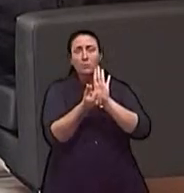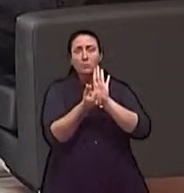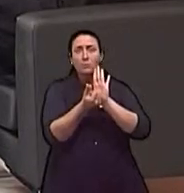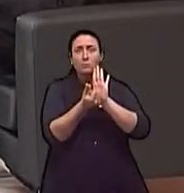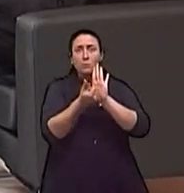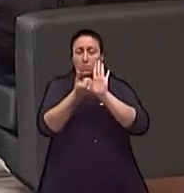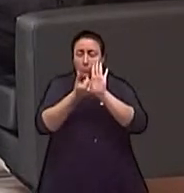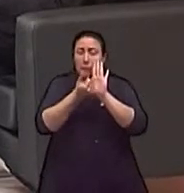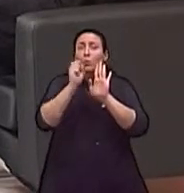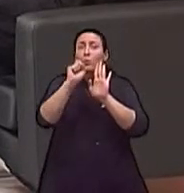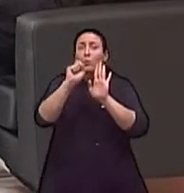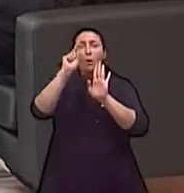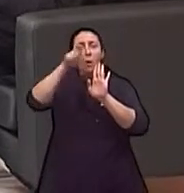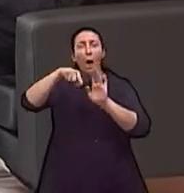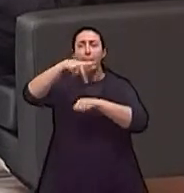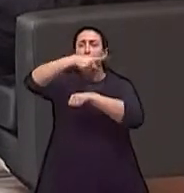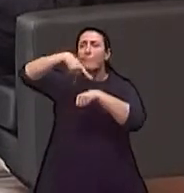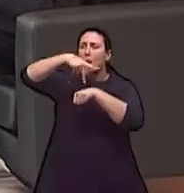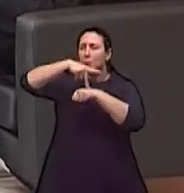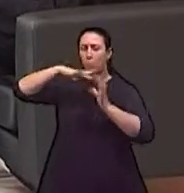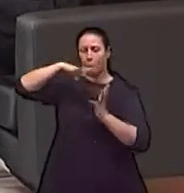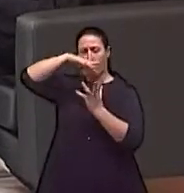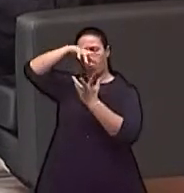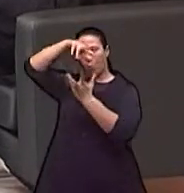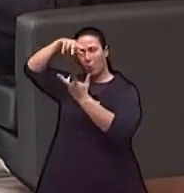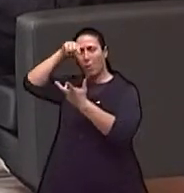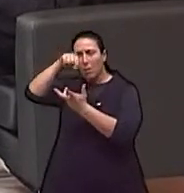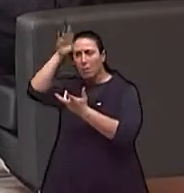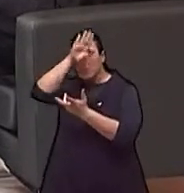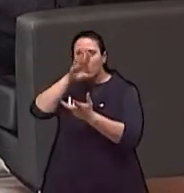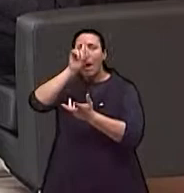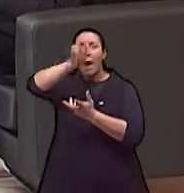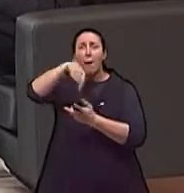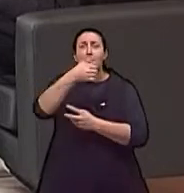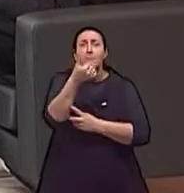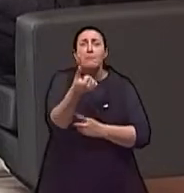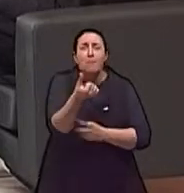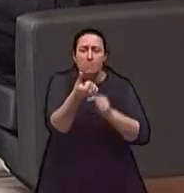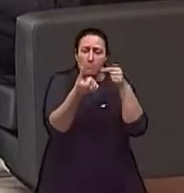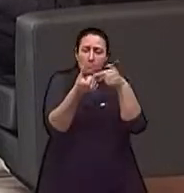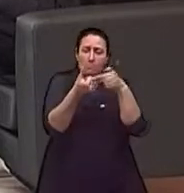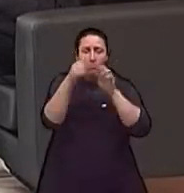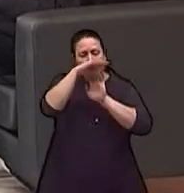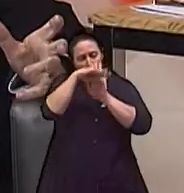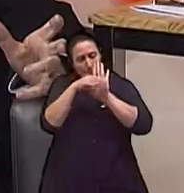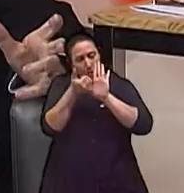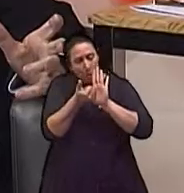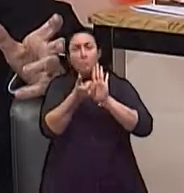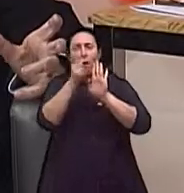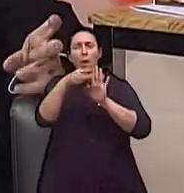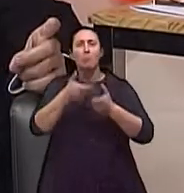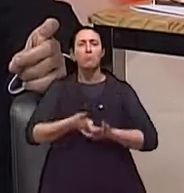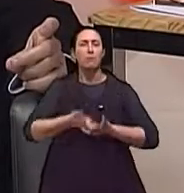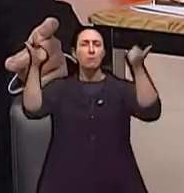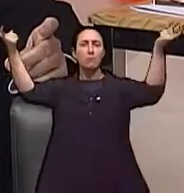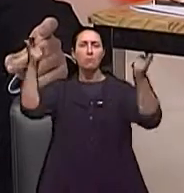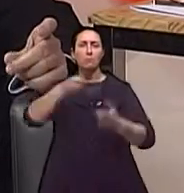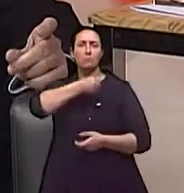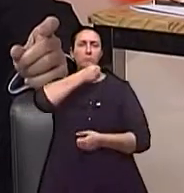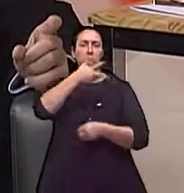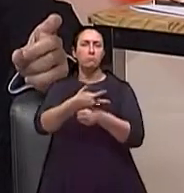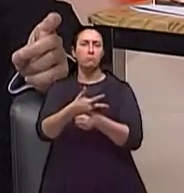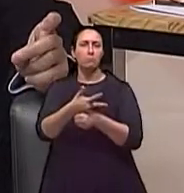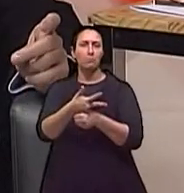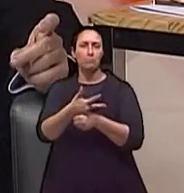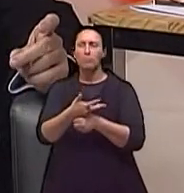população é muito extensa a população de esse estado é o campeão né do de de pessoas que do do envelhecimento em